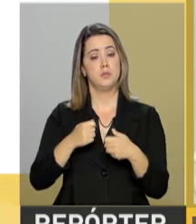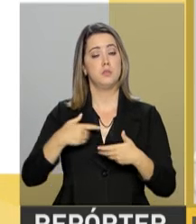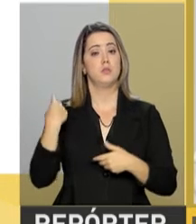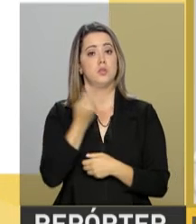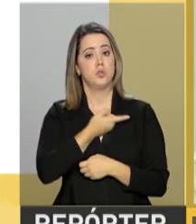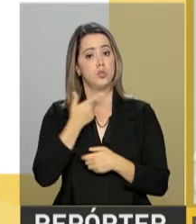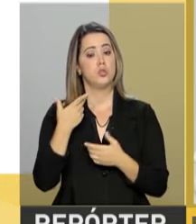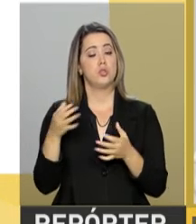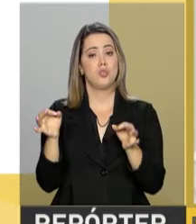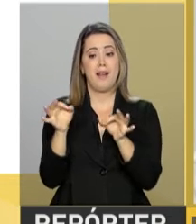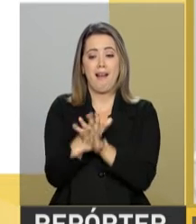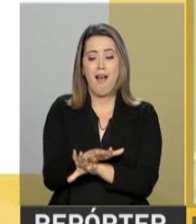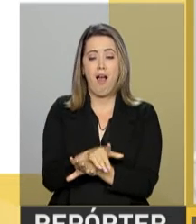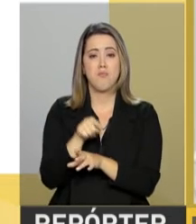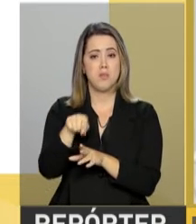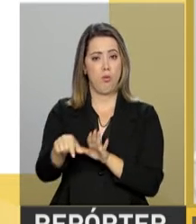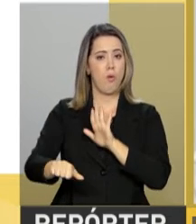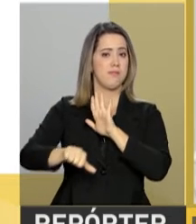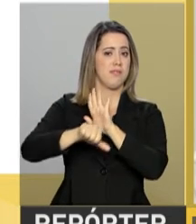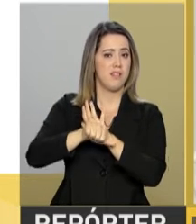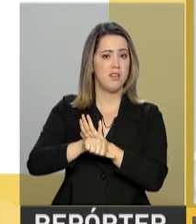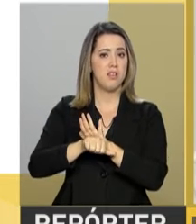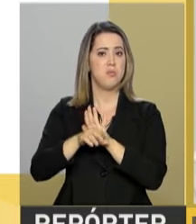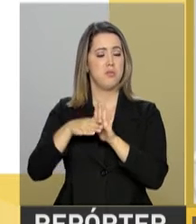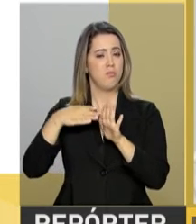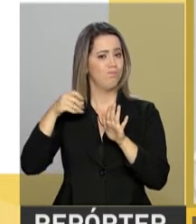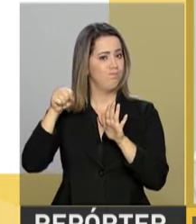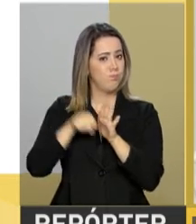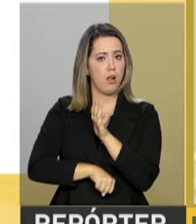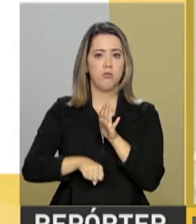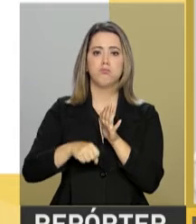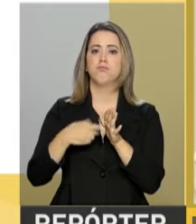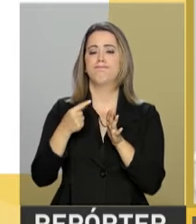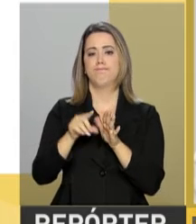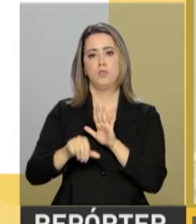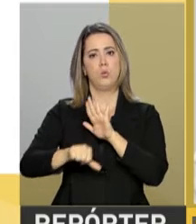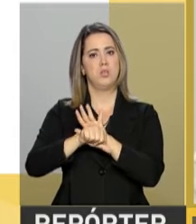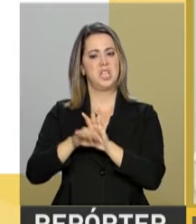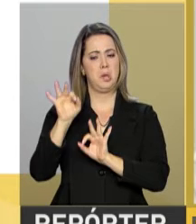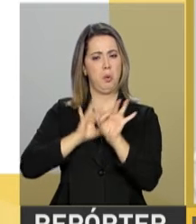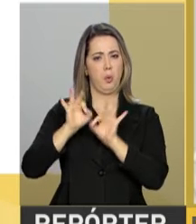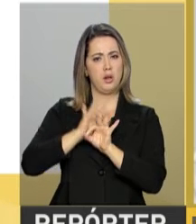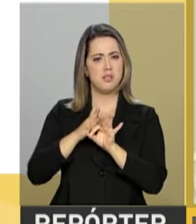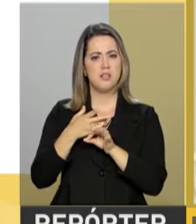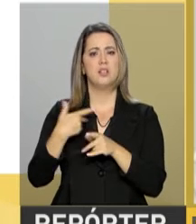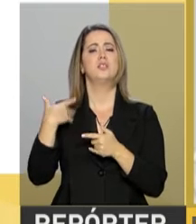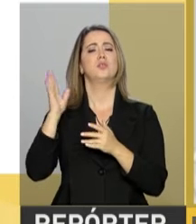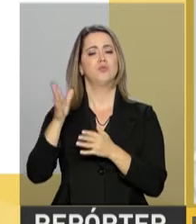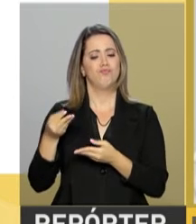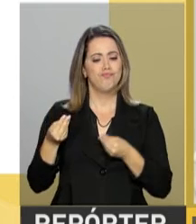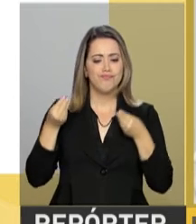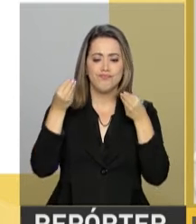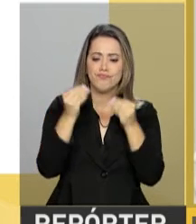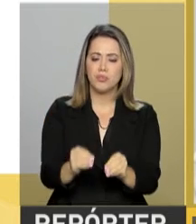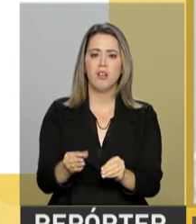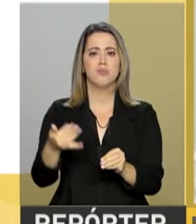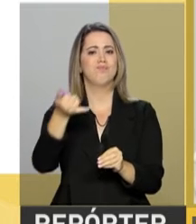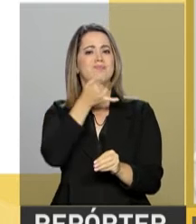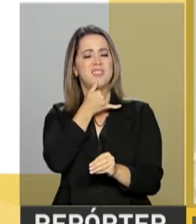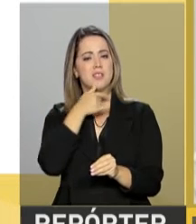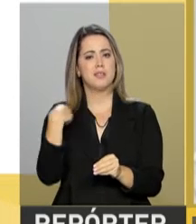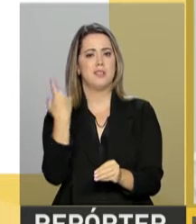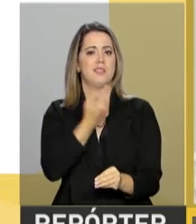a gente com batata quente sufoque para quem digo pei o crime organizado que tanta infelicidade de tanta tragédia traz